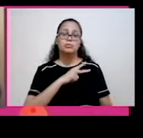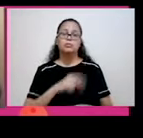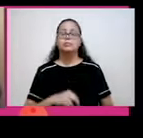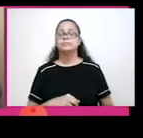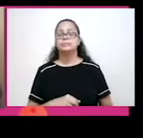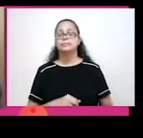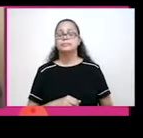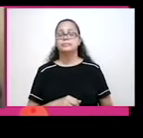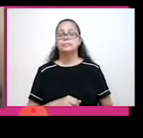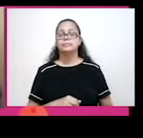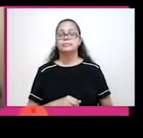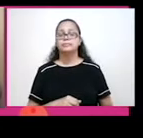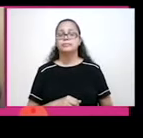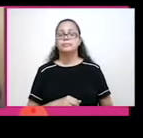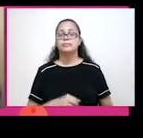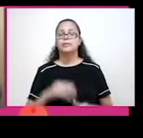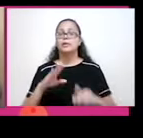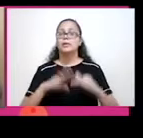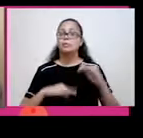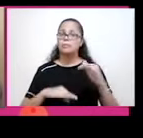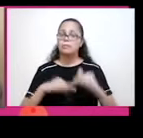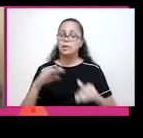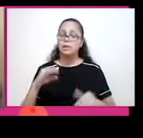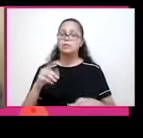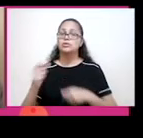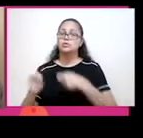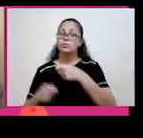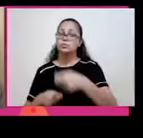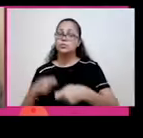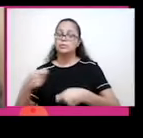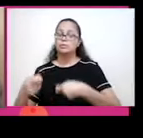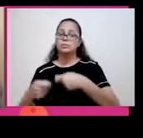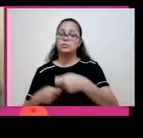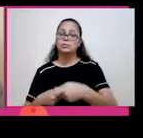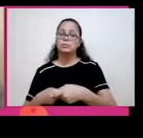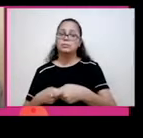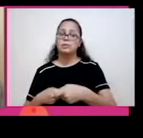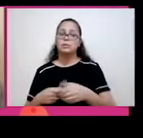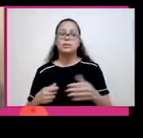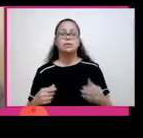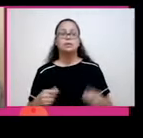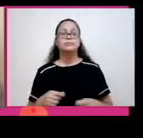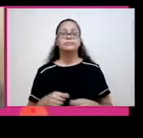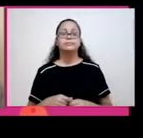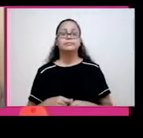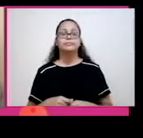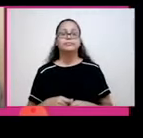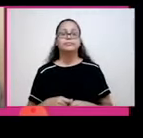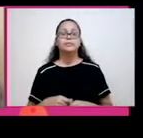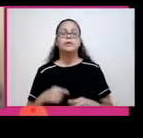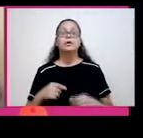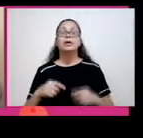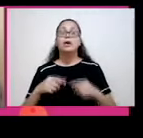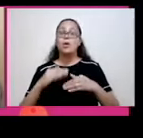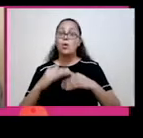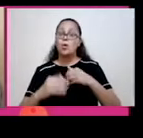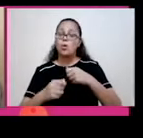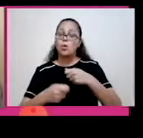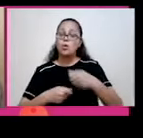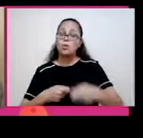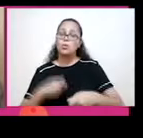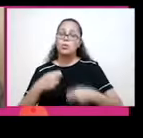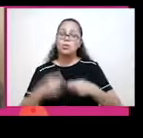é uma prática de uma economia de mercado. Qual é a meta do governo chinês, então? É controlar menos